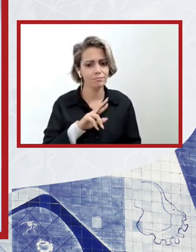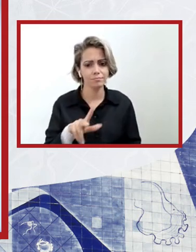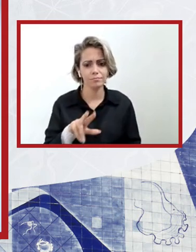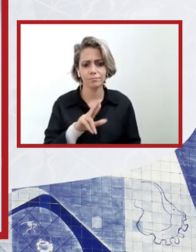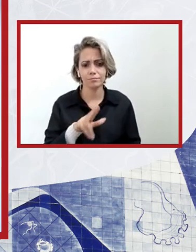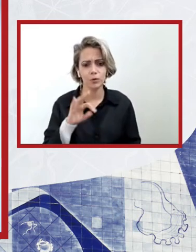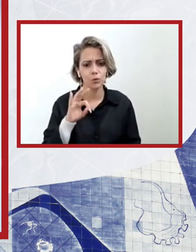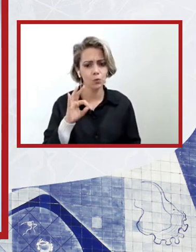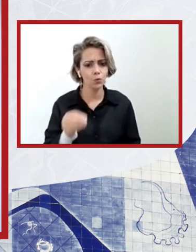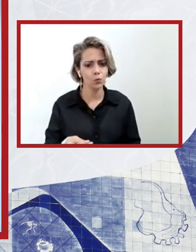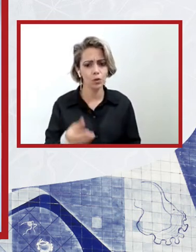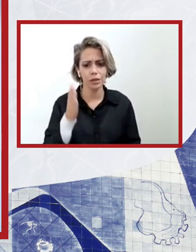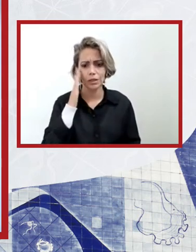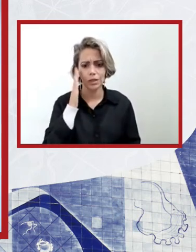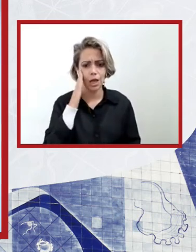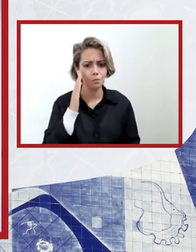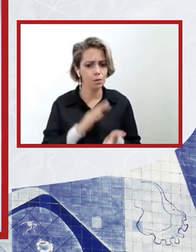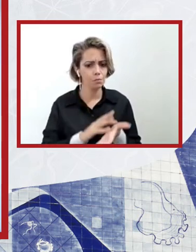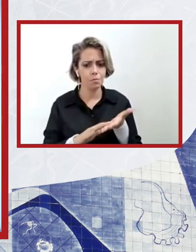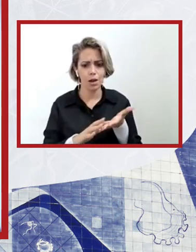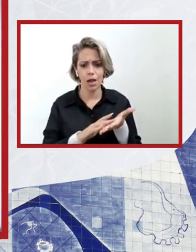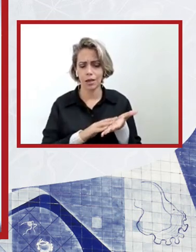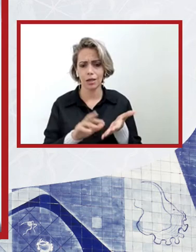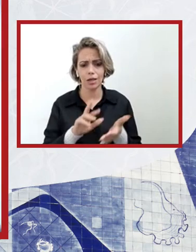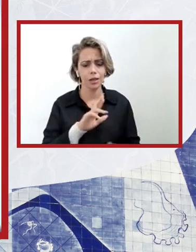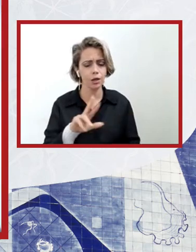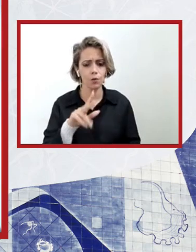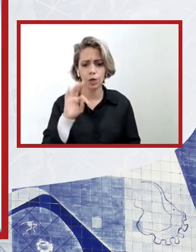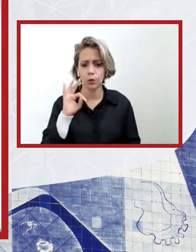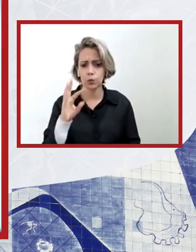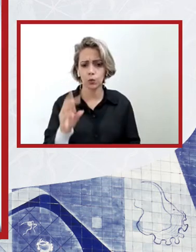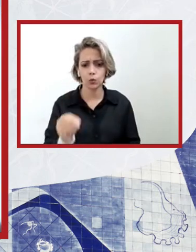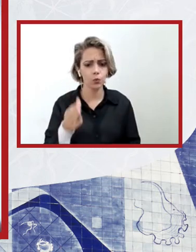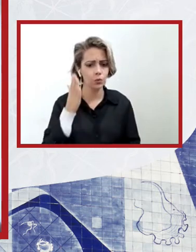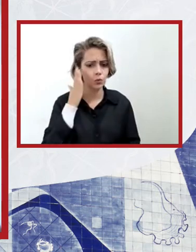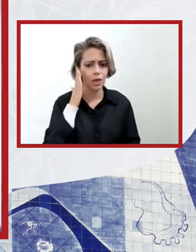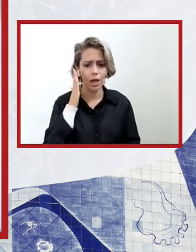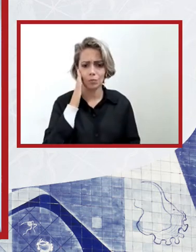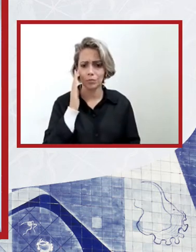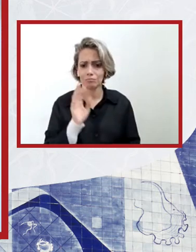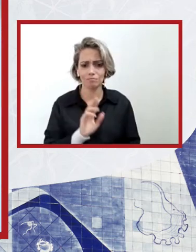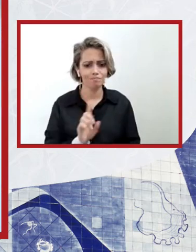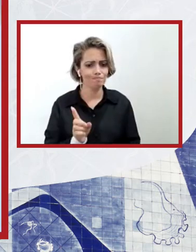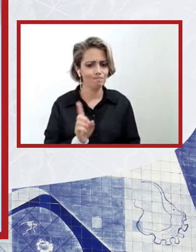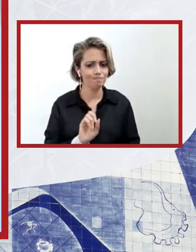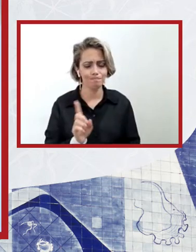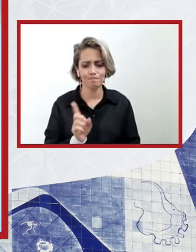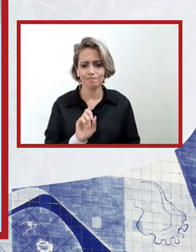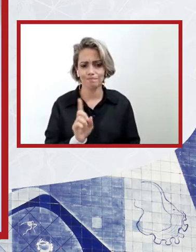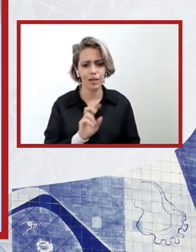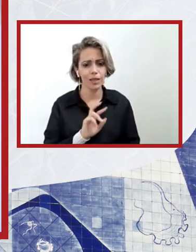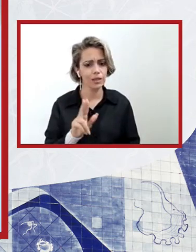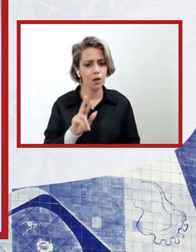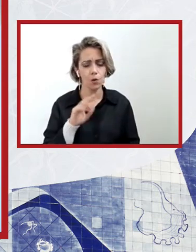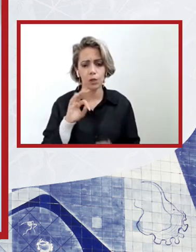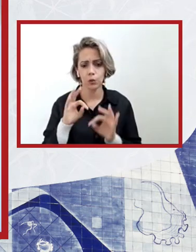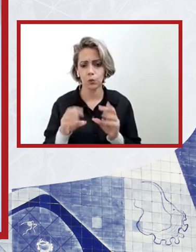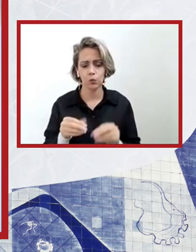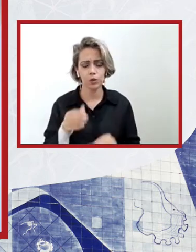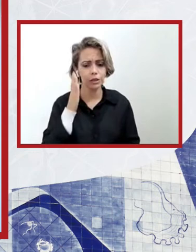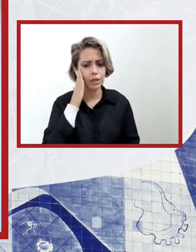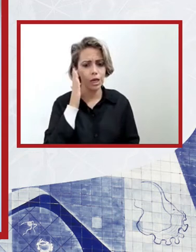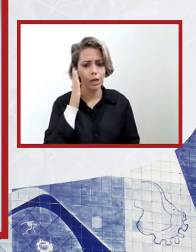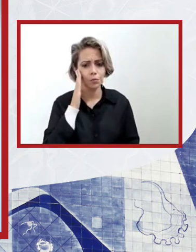o Braille, nem todos, né, até nem todos sabem utilizar